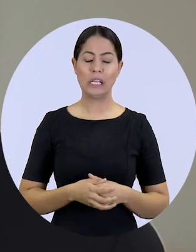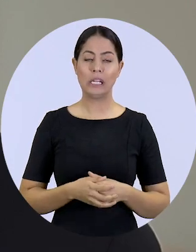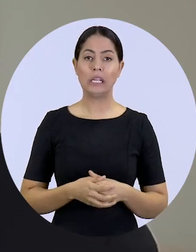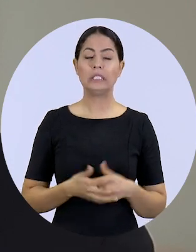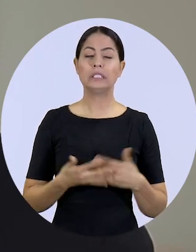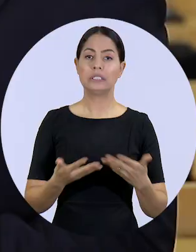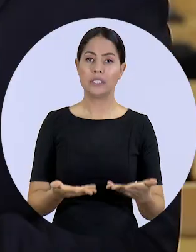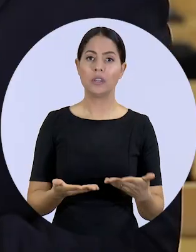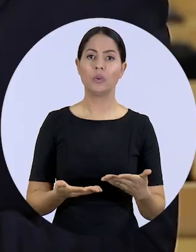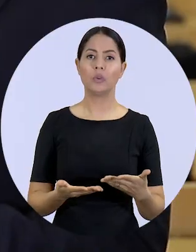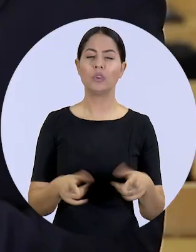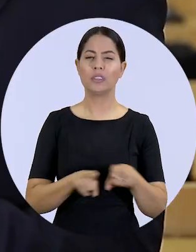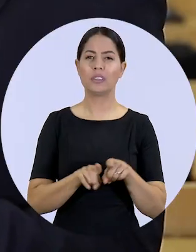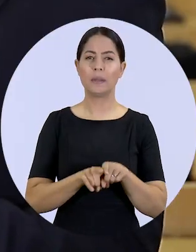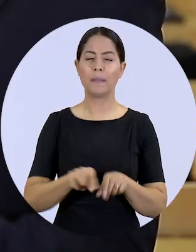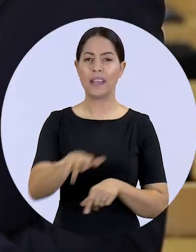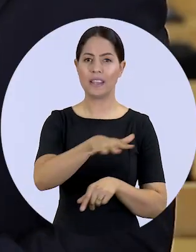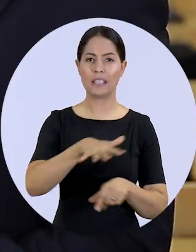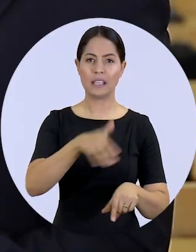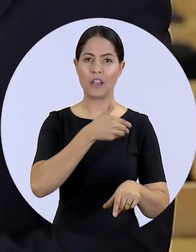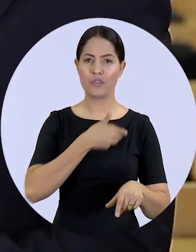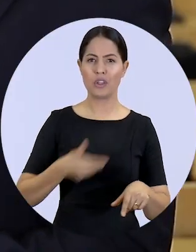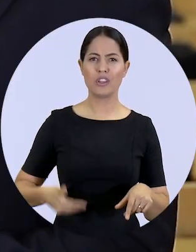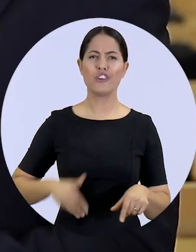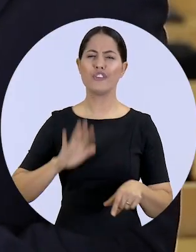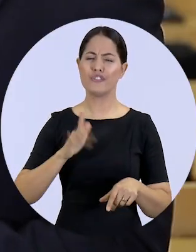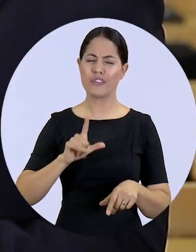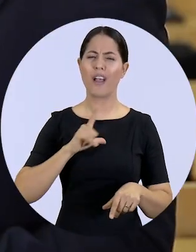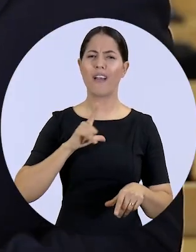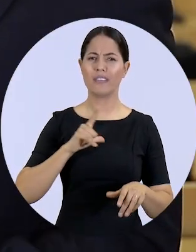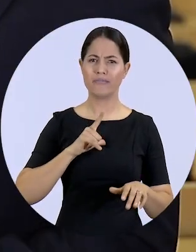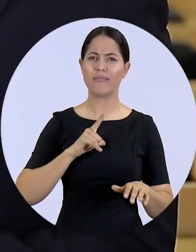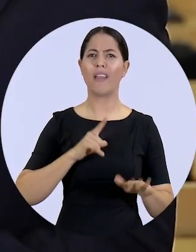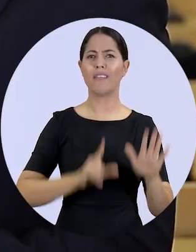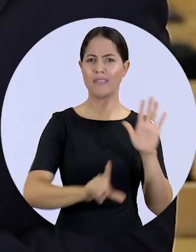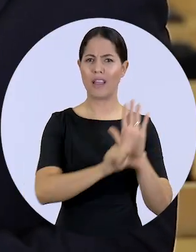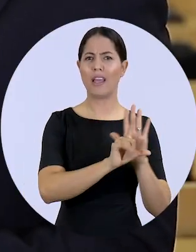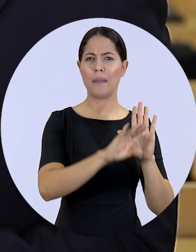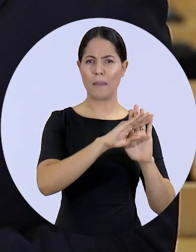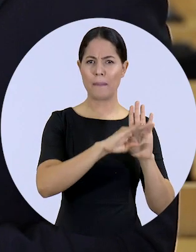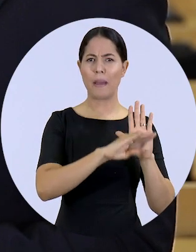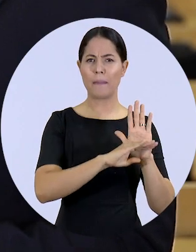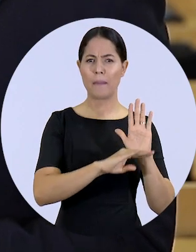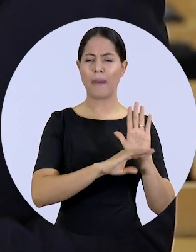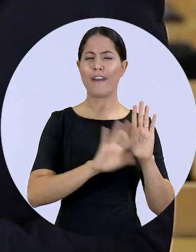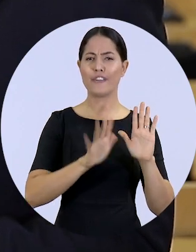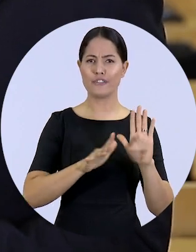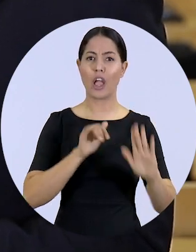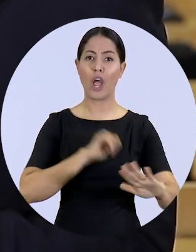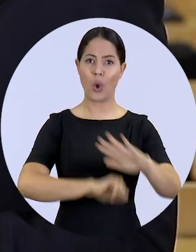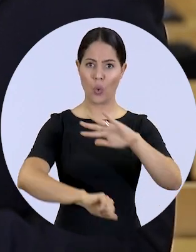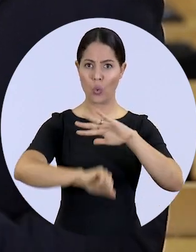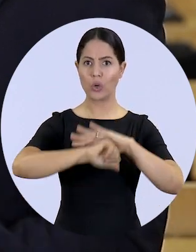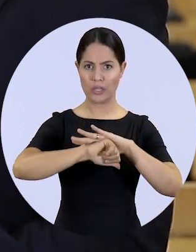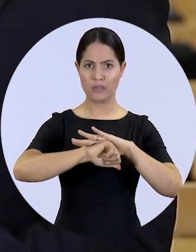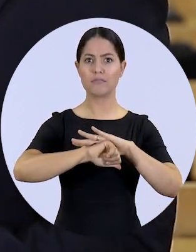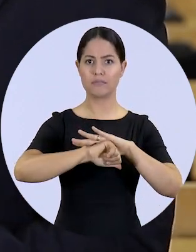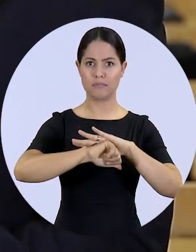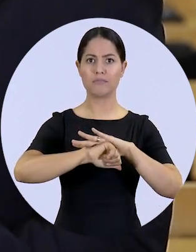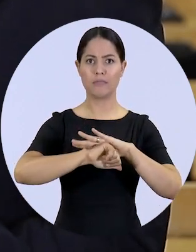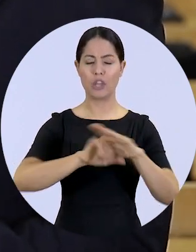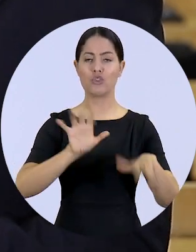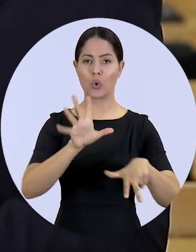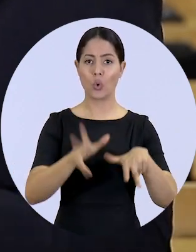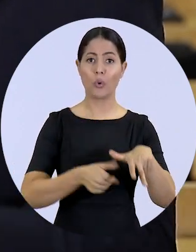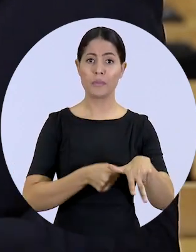um lucro indevido. Na área do funcionarismo público, nós já temos há muito tempo o crime de corrupção e não vejo uma necessidade de mudança